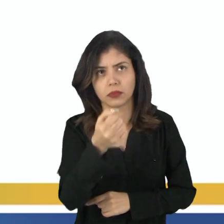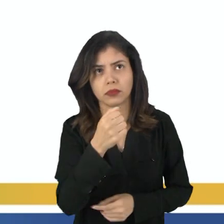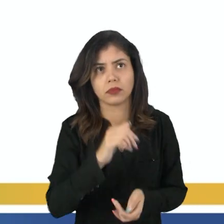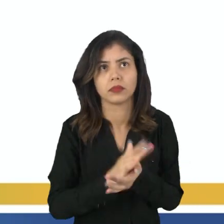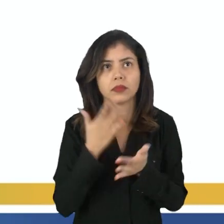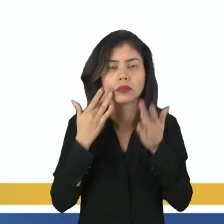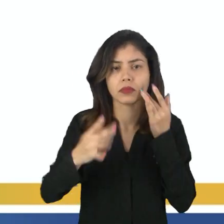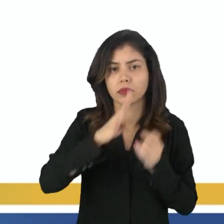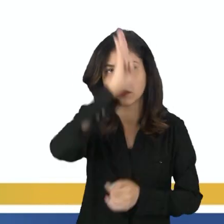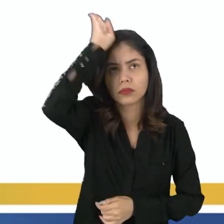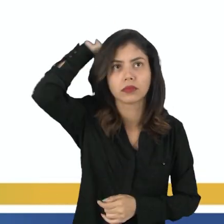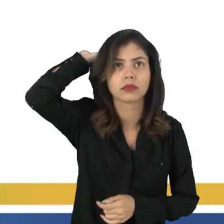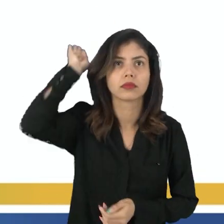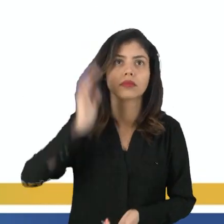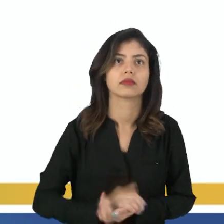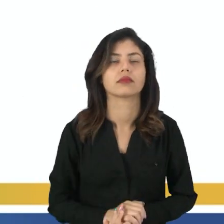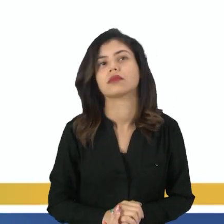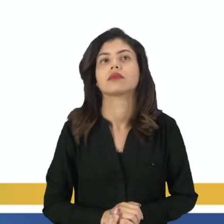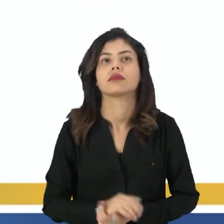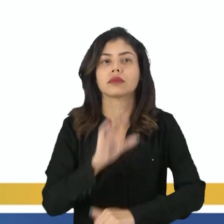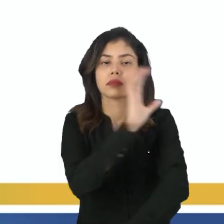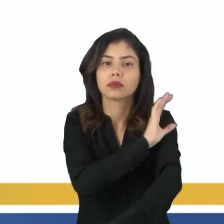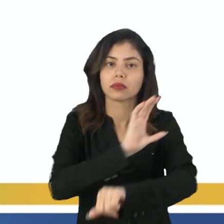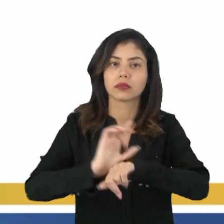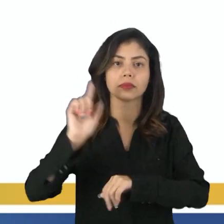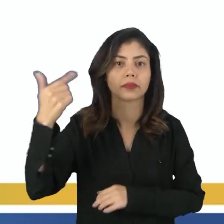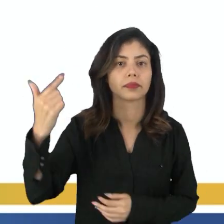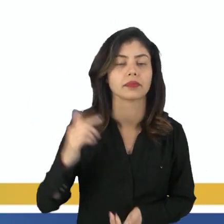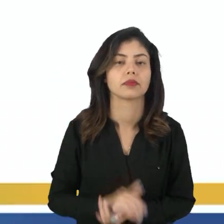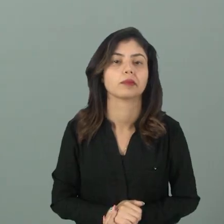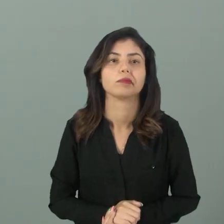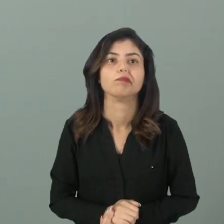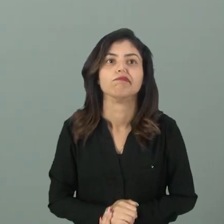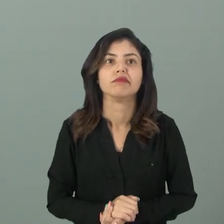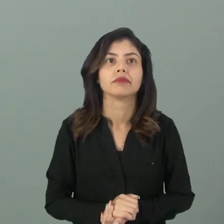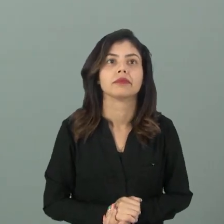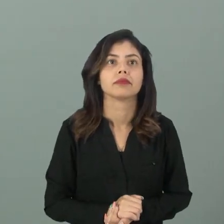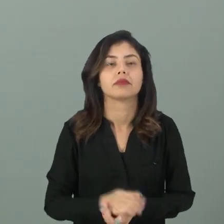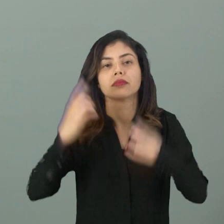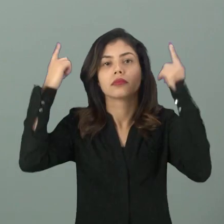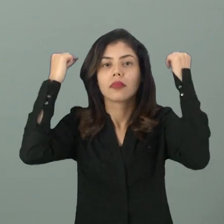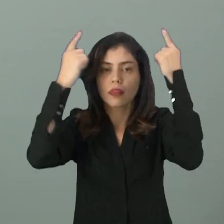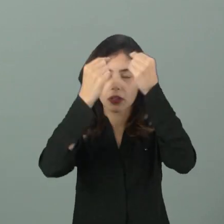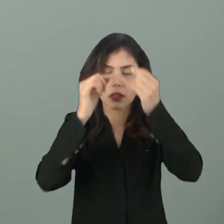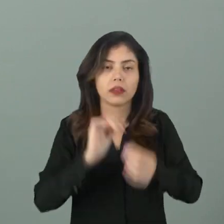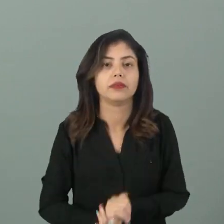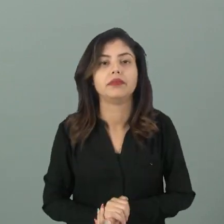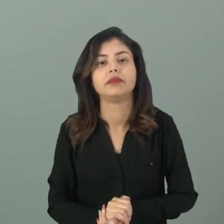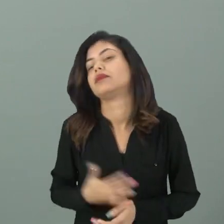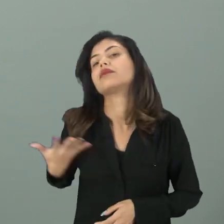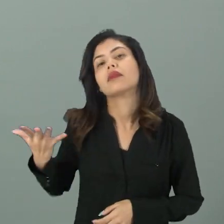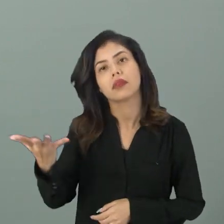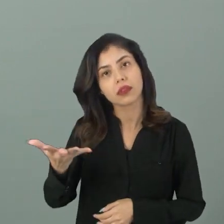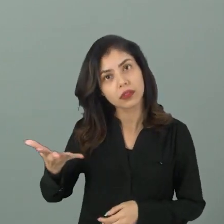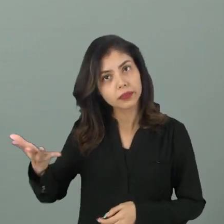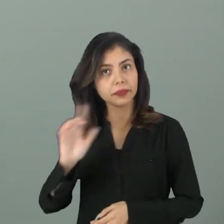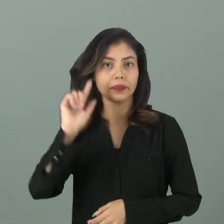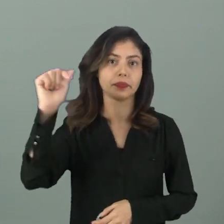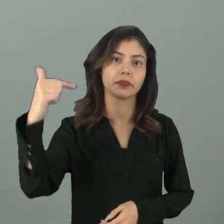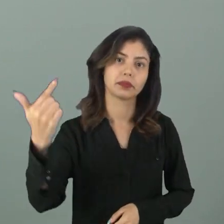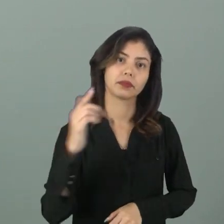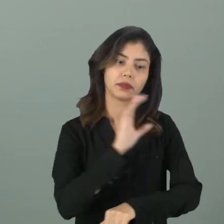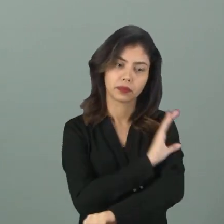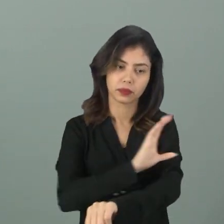influenciou fortemente o teatro romano e outras culturas. Então o teatro grego se tornou uma base, né, para as